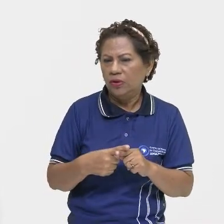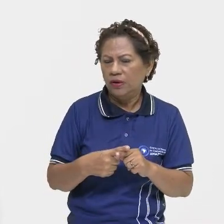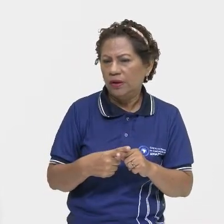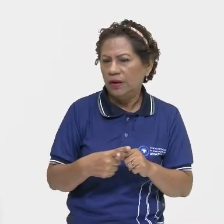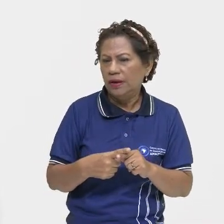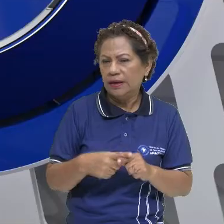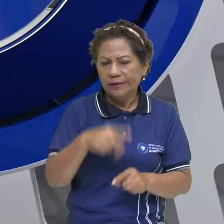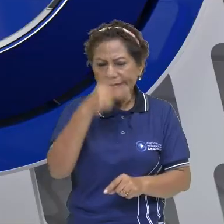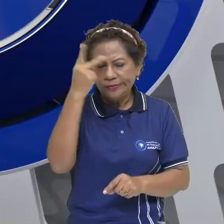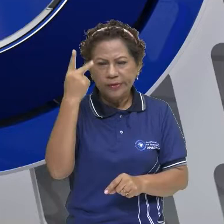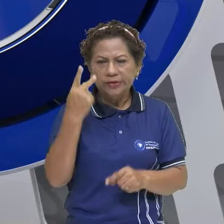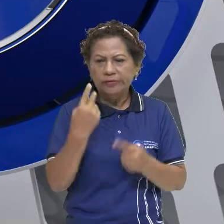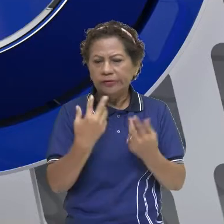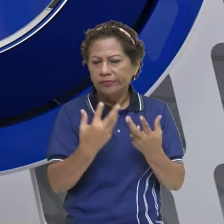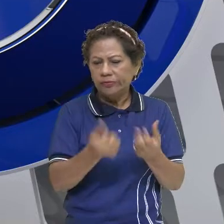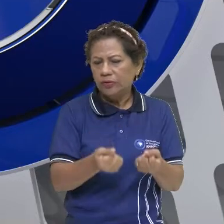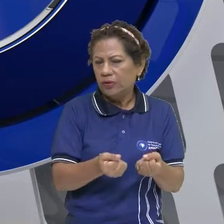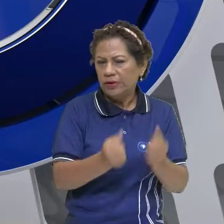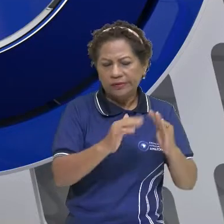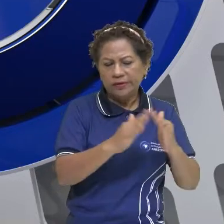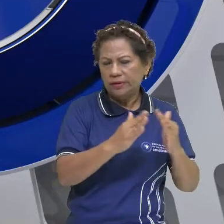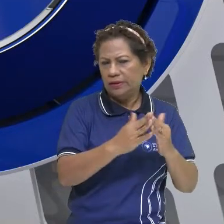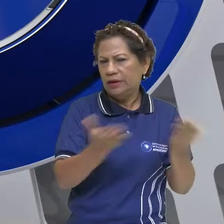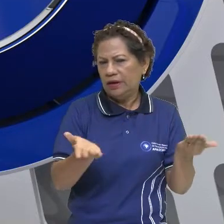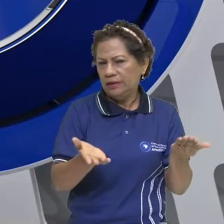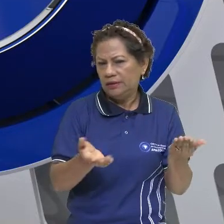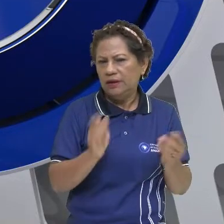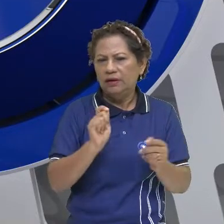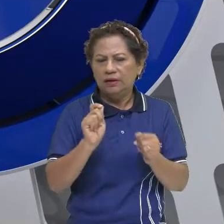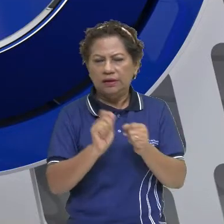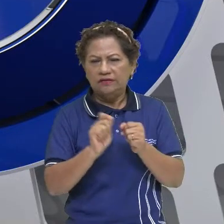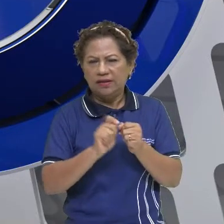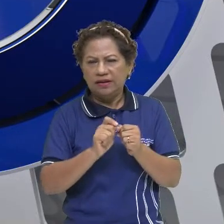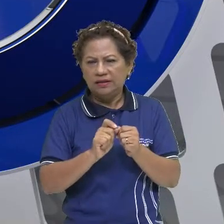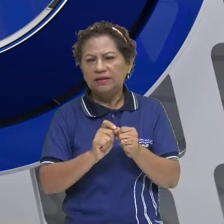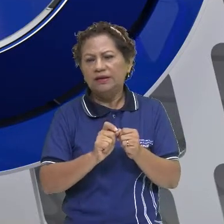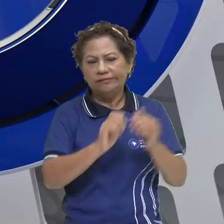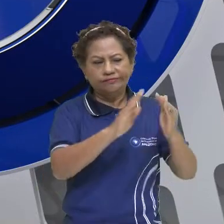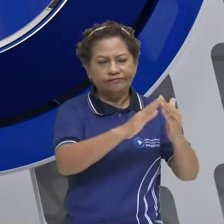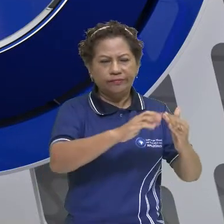dos pichadores. Como eles têm esse caráter de...